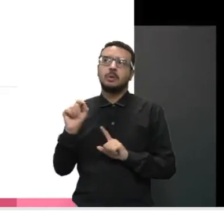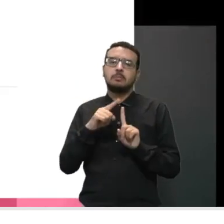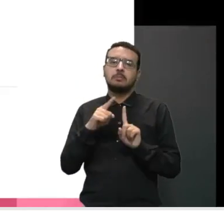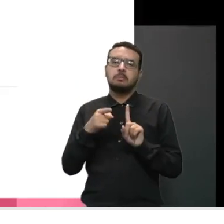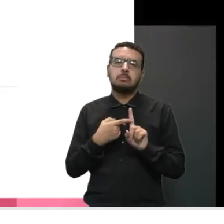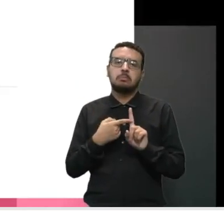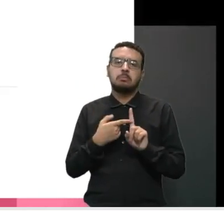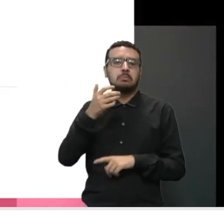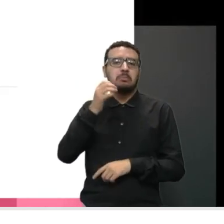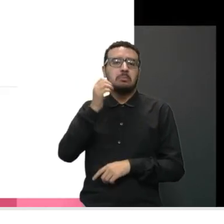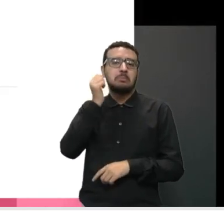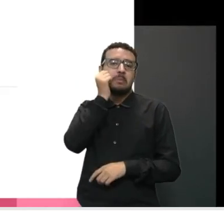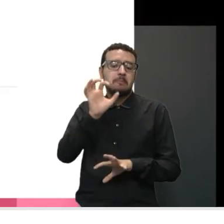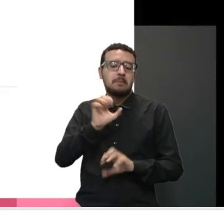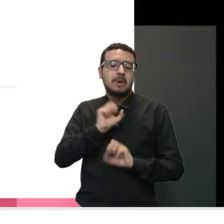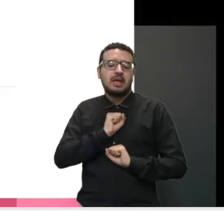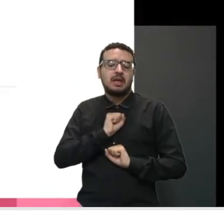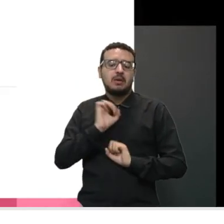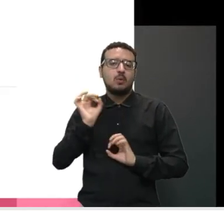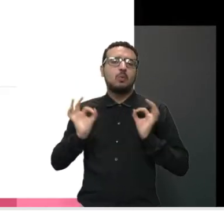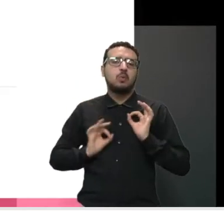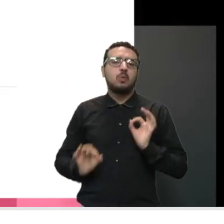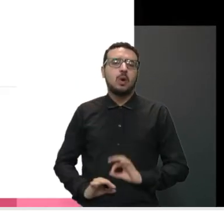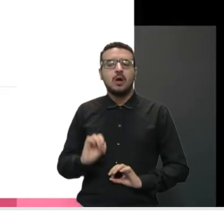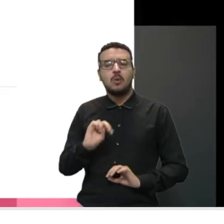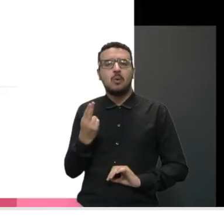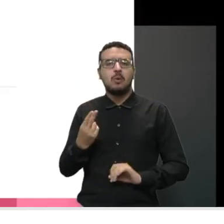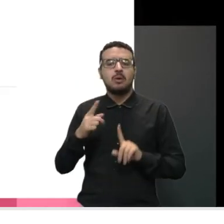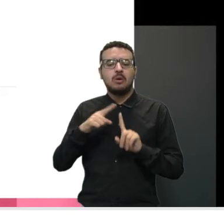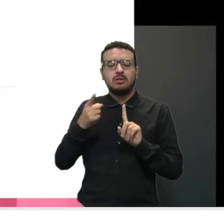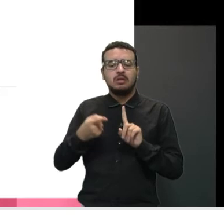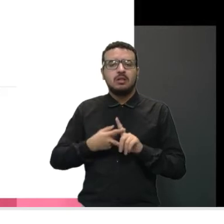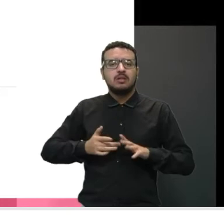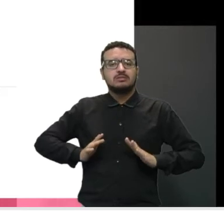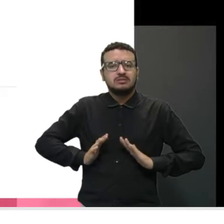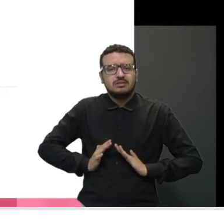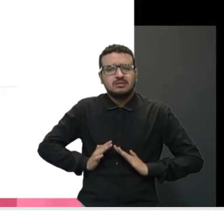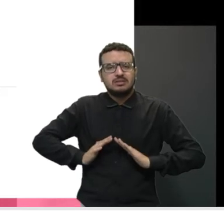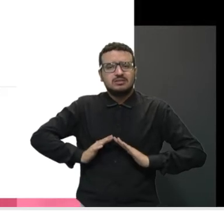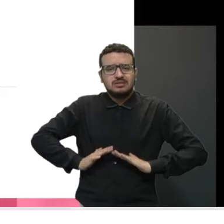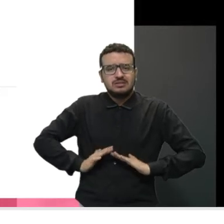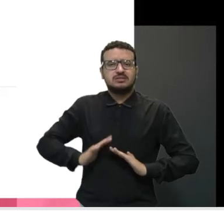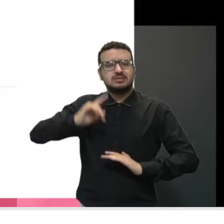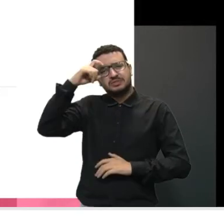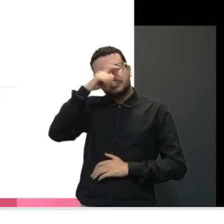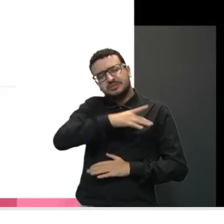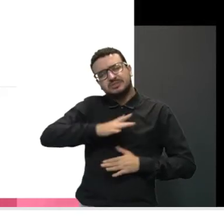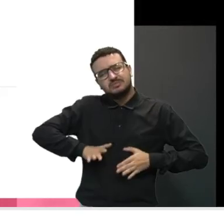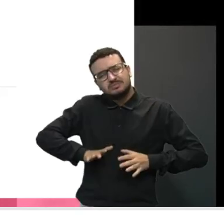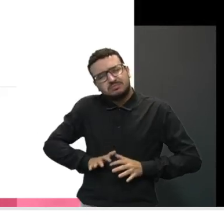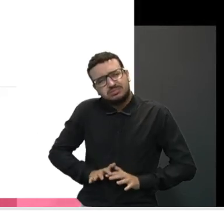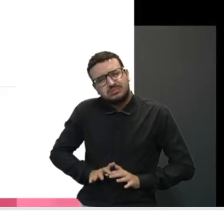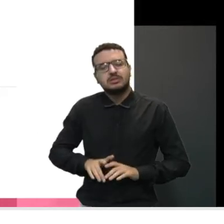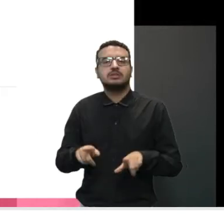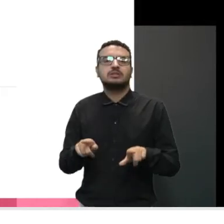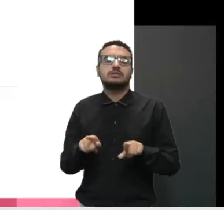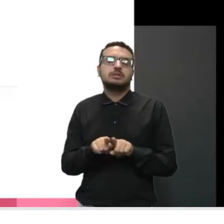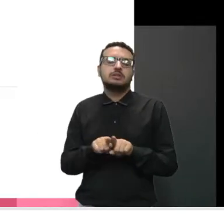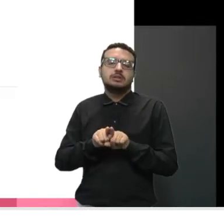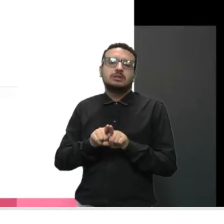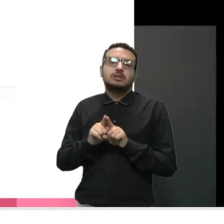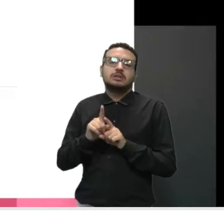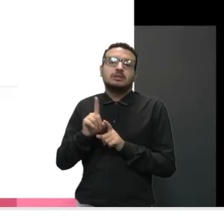um parto difícil, uso de fórceps, são várias as causas que podem trazer a perda auditiva e a criança